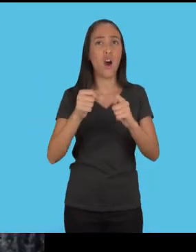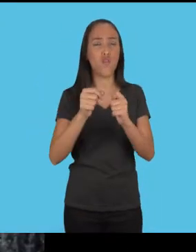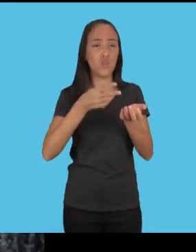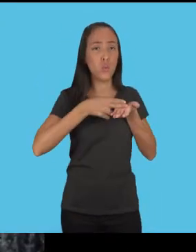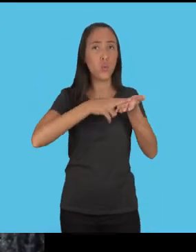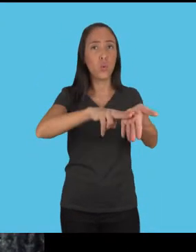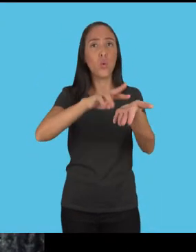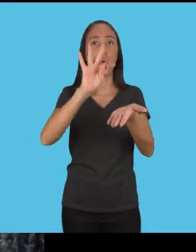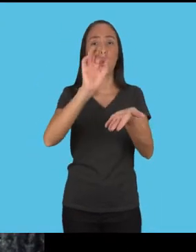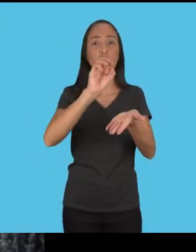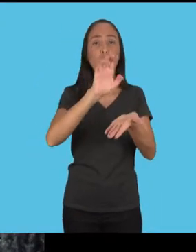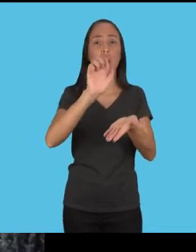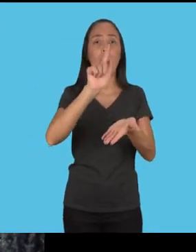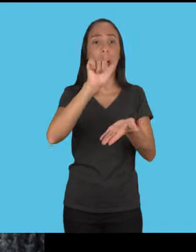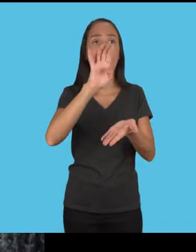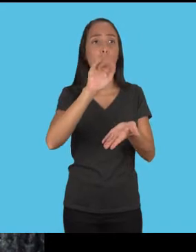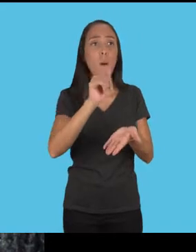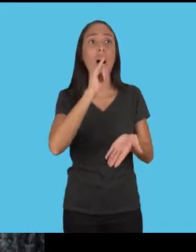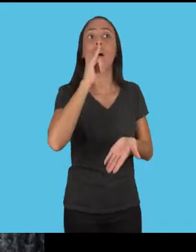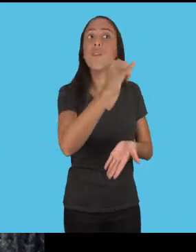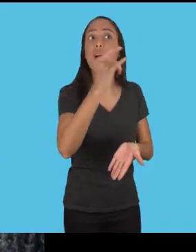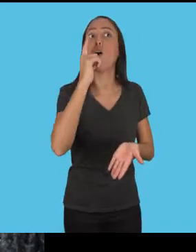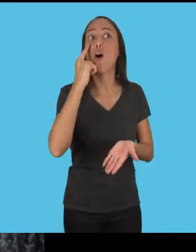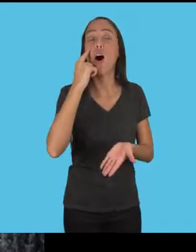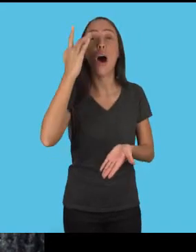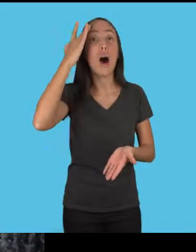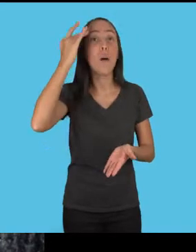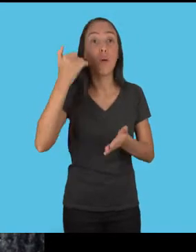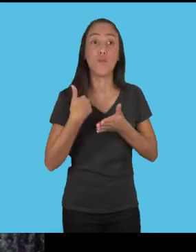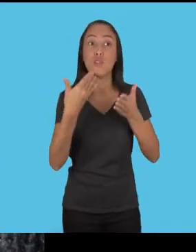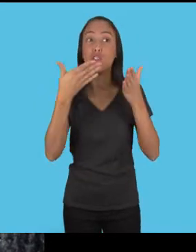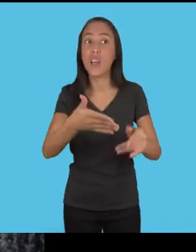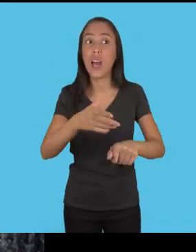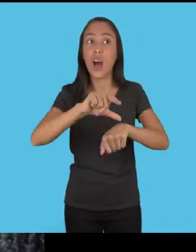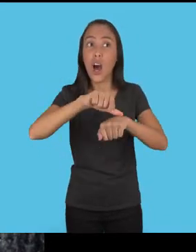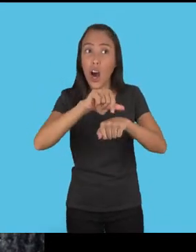o Torrealba: chego aí amanhã às tantas horas.